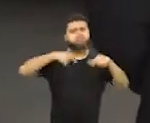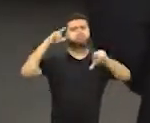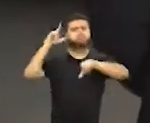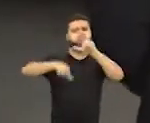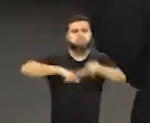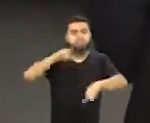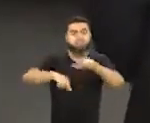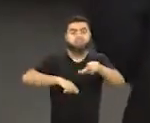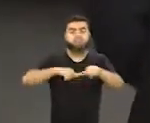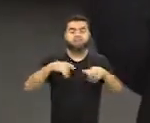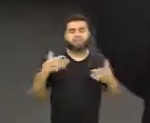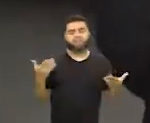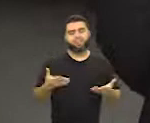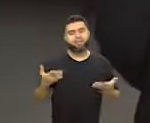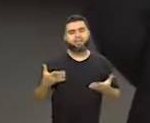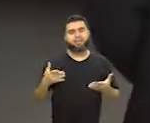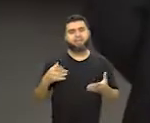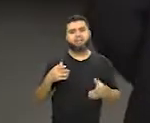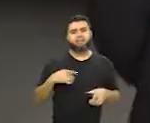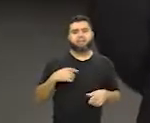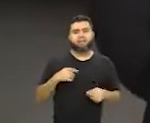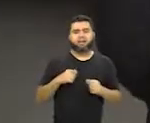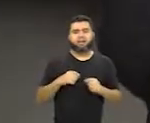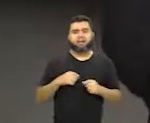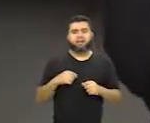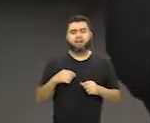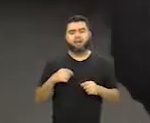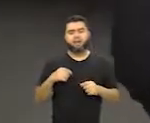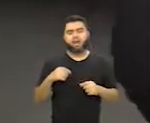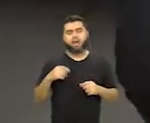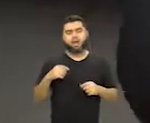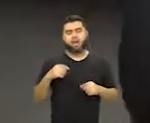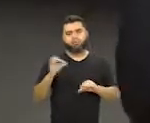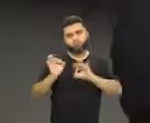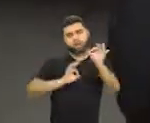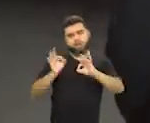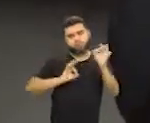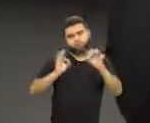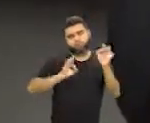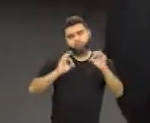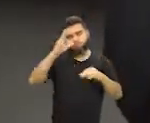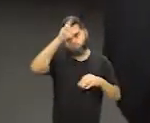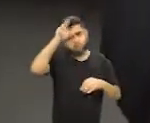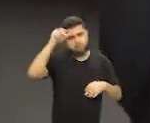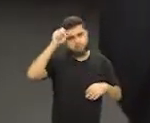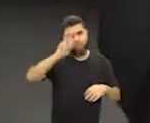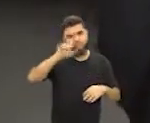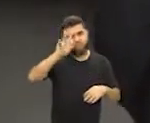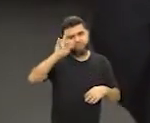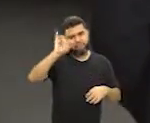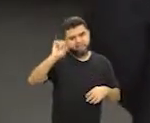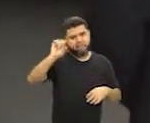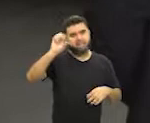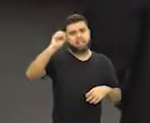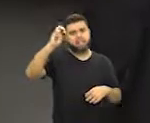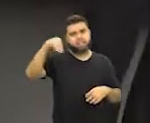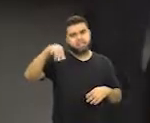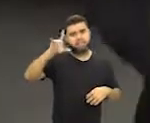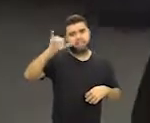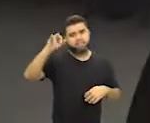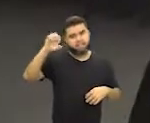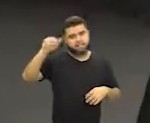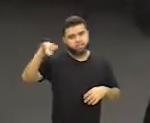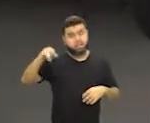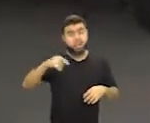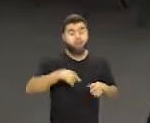sim no município e que ele vai atuar. Inclusive agora ele está atuando, né? Como a Márcia está colocando sobre o Plano Municipal Viver Sem Limite,